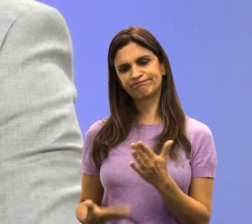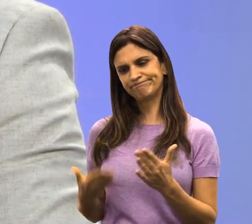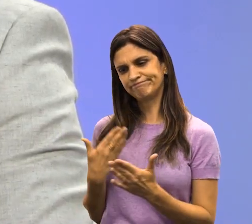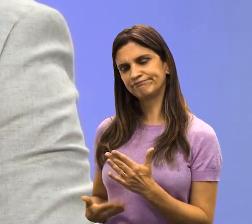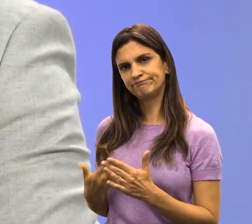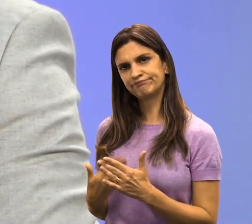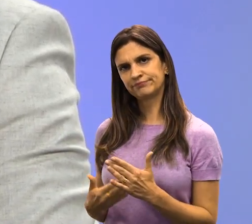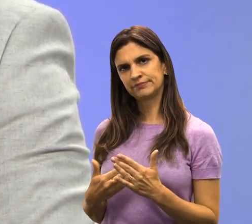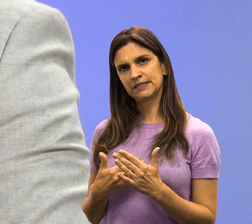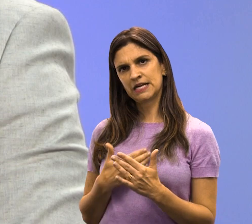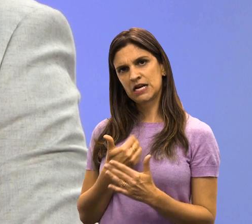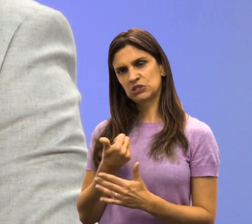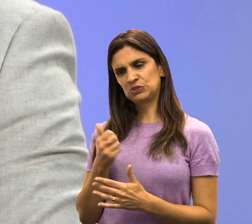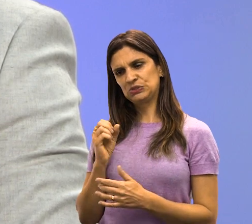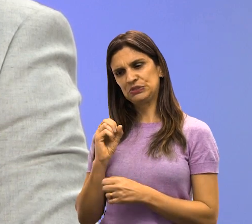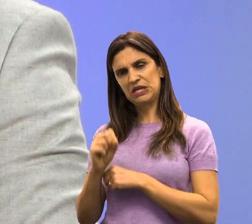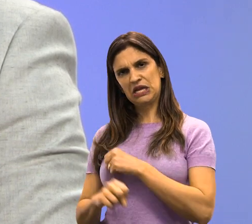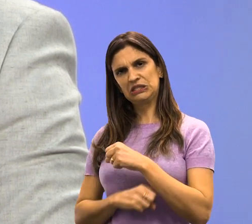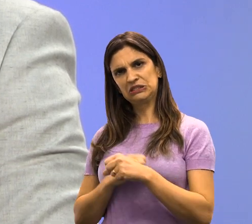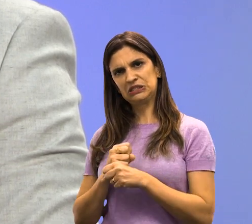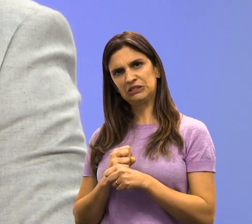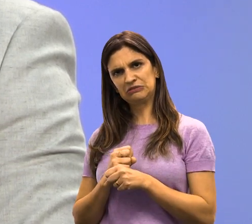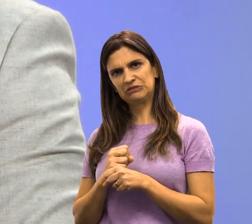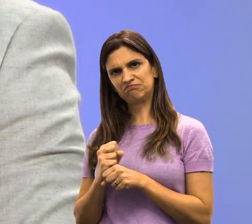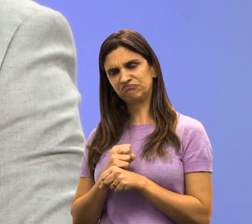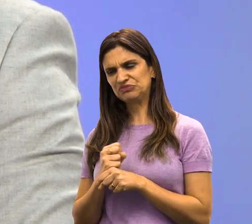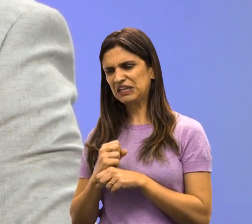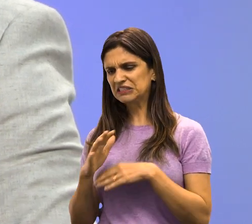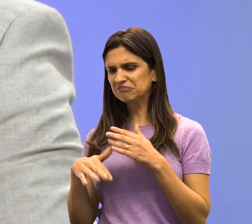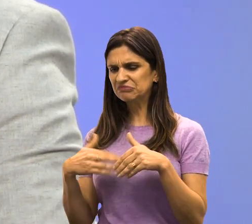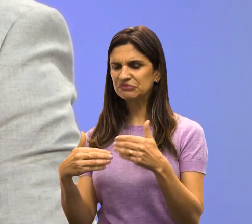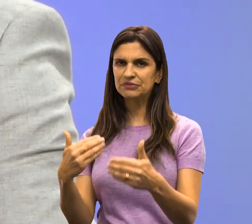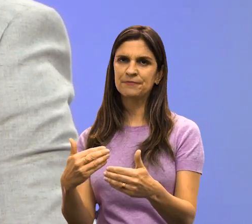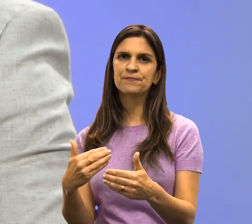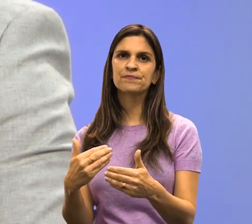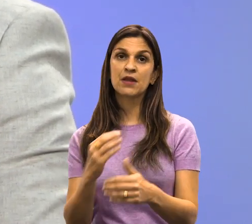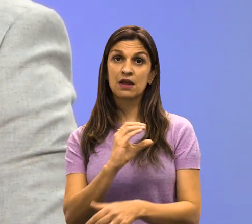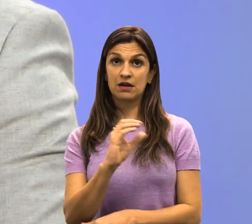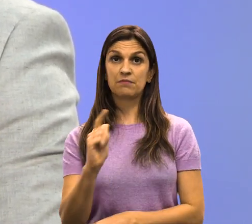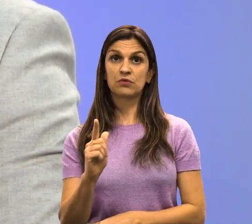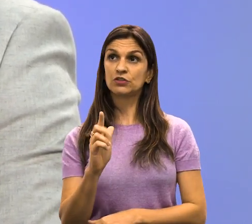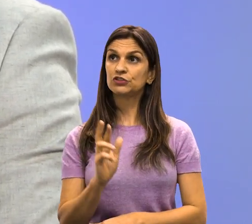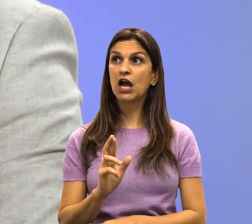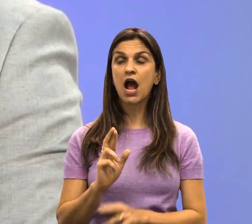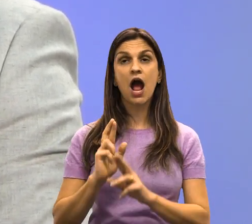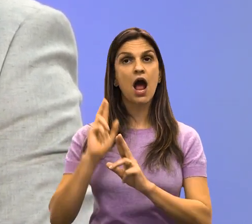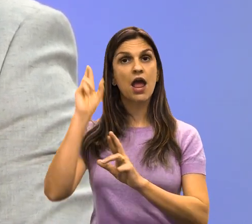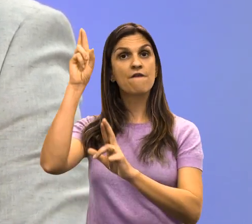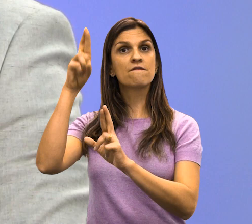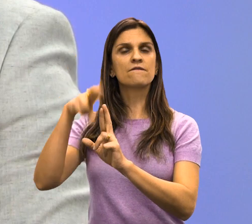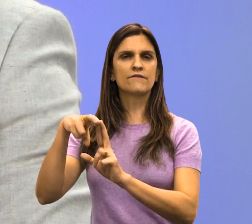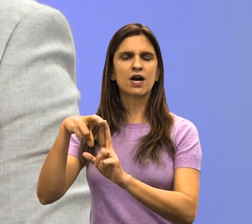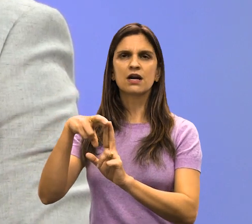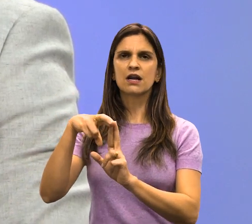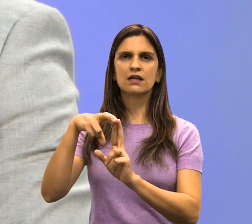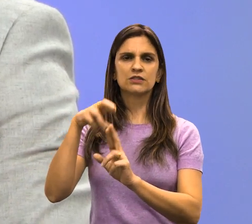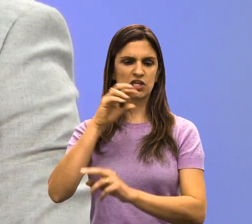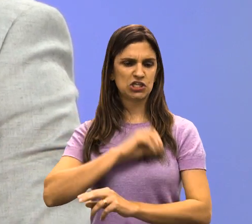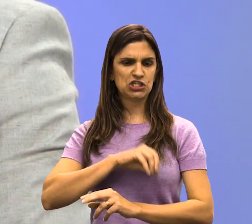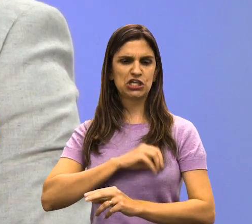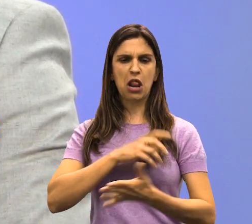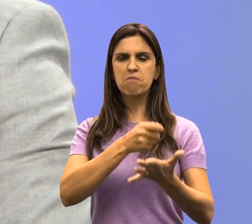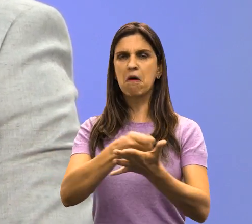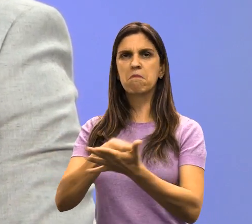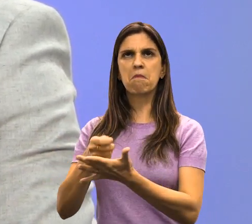últimos 10 anos. Hoje, Campo Grande, que foi uma referência salarial, hoje é assim, um